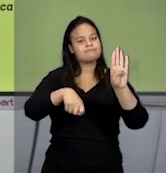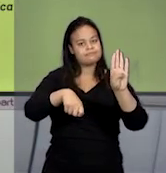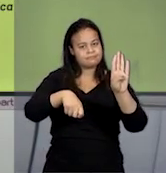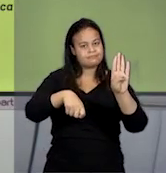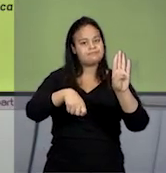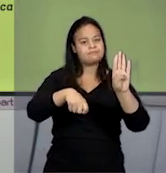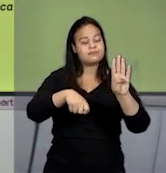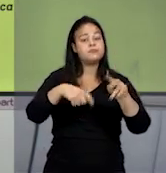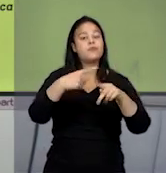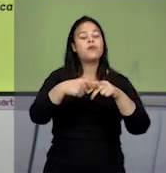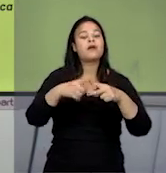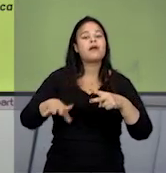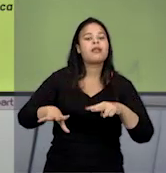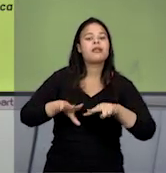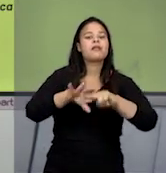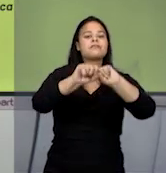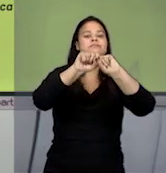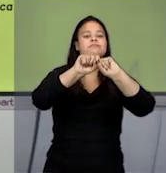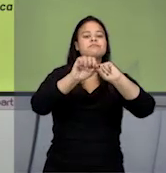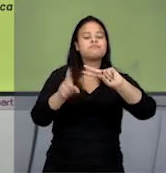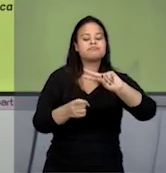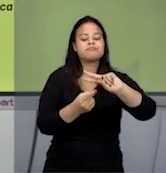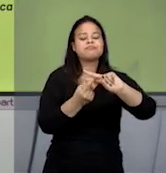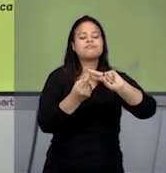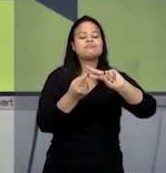3 para 3 para 1.